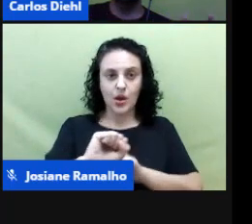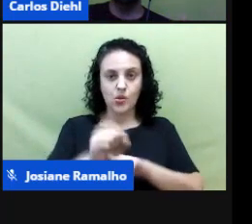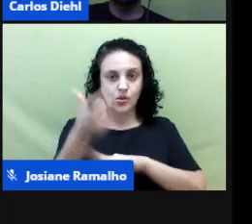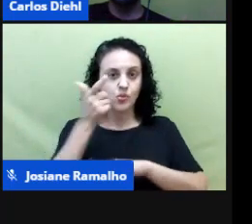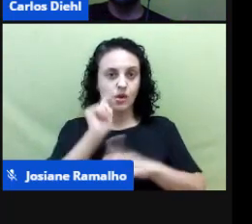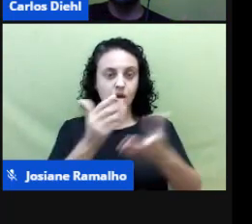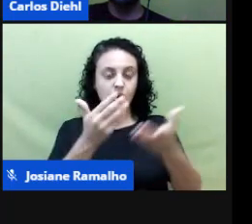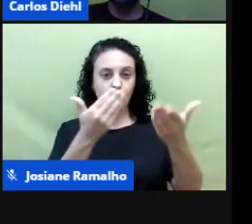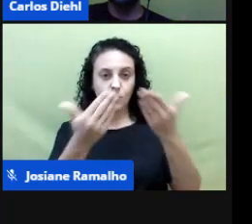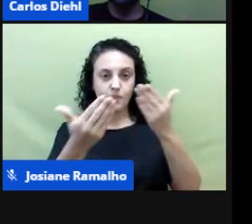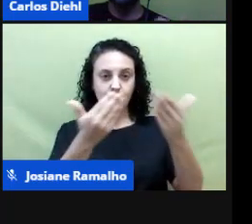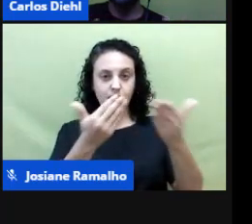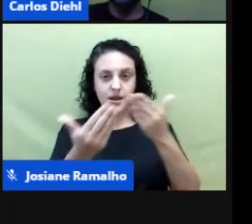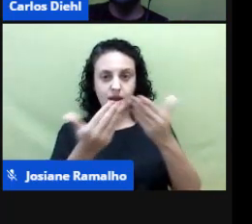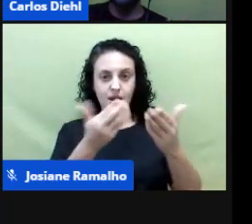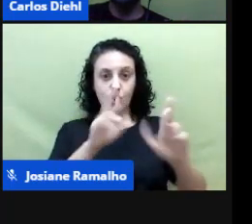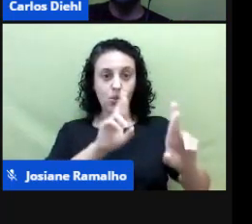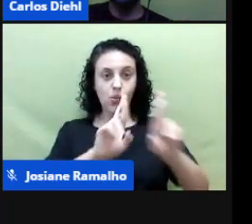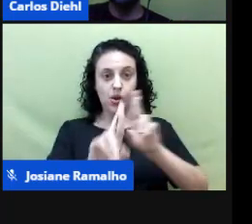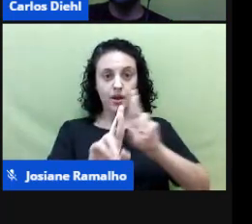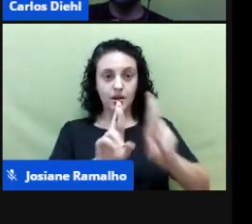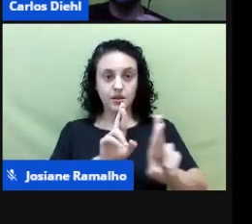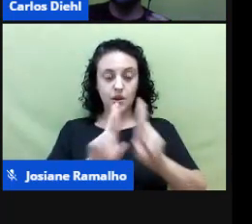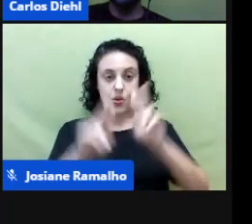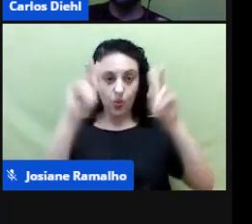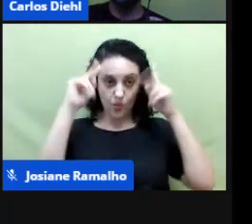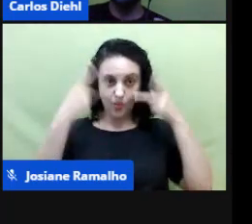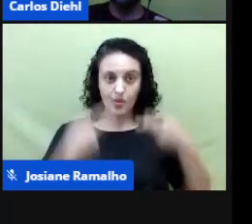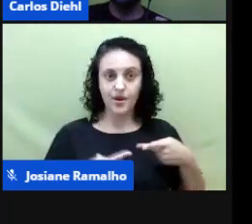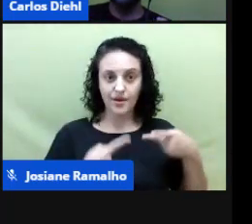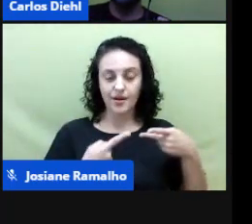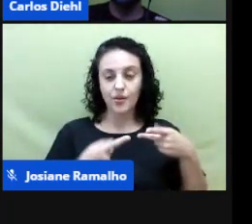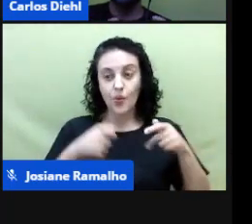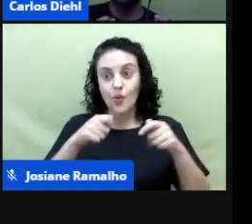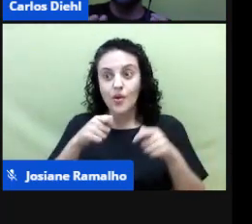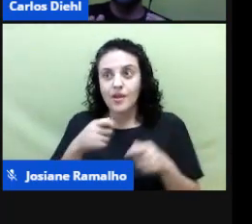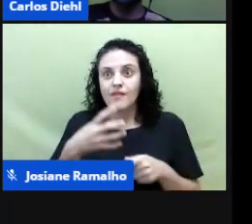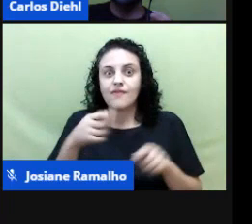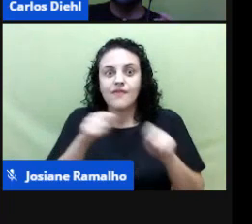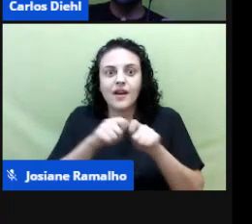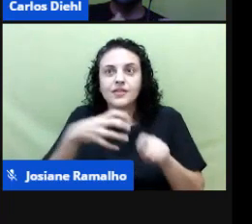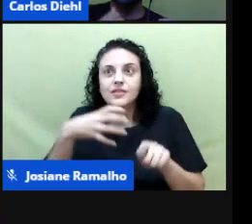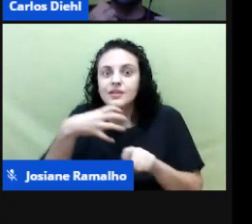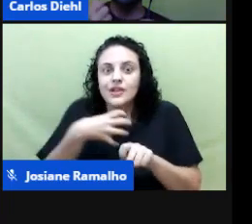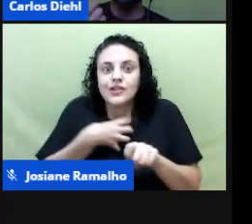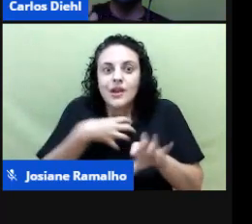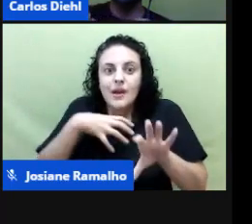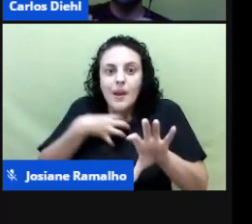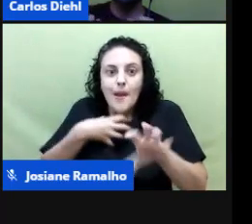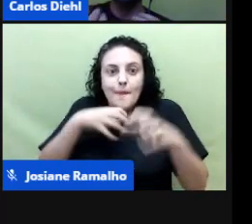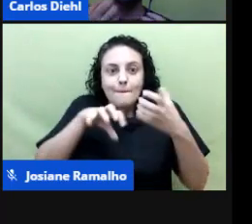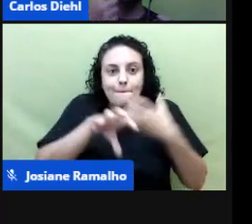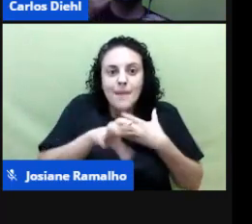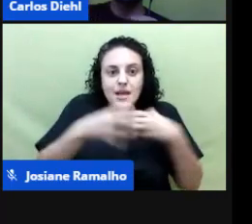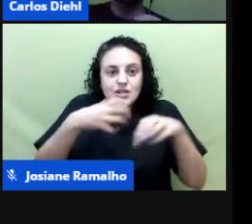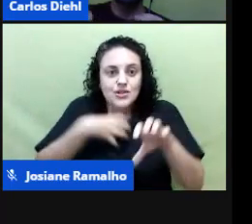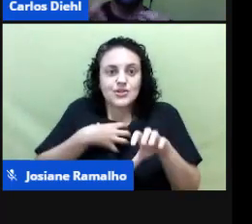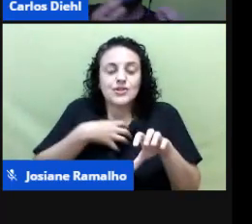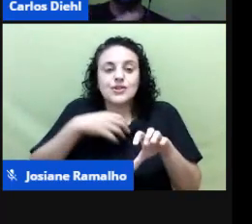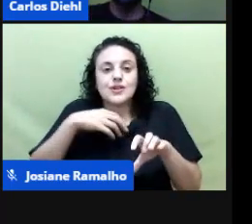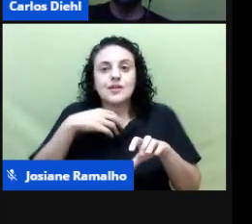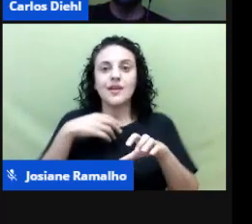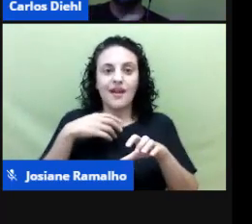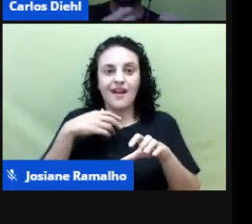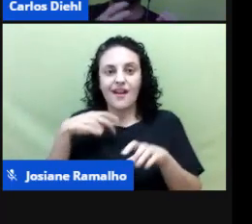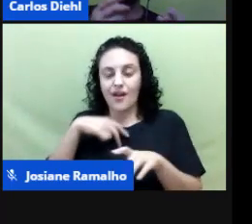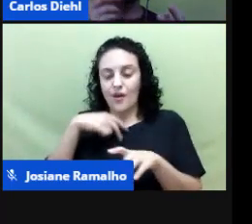criam toda uma empatia entre a gente e os pinguins, entre a questão nossa de ter